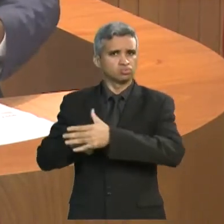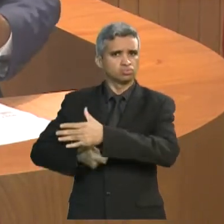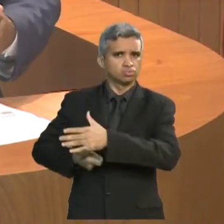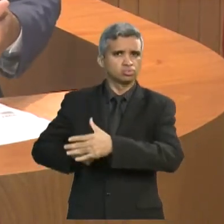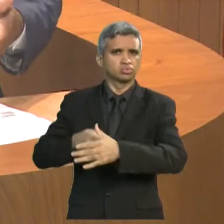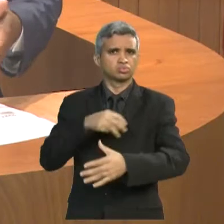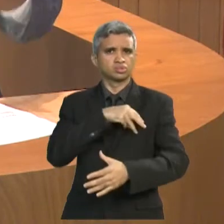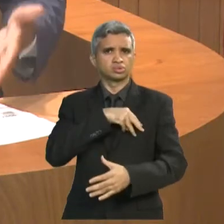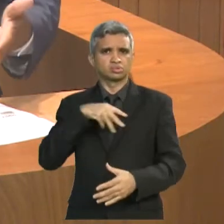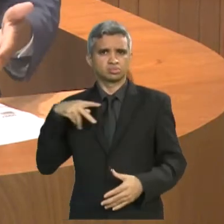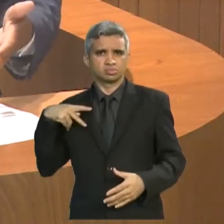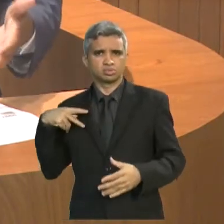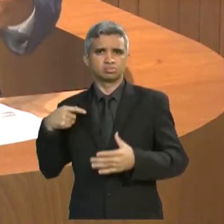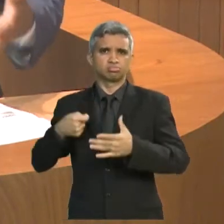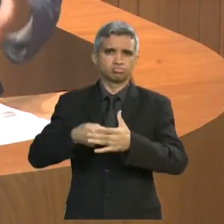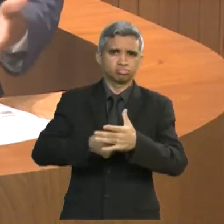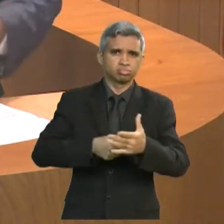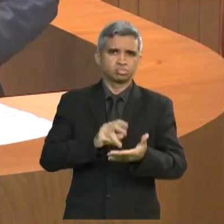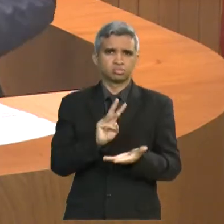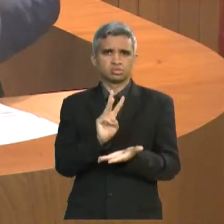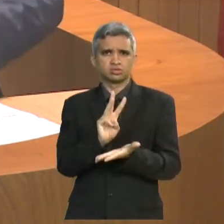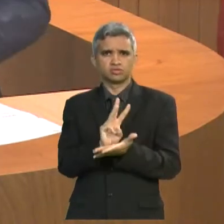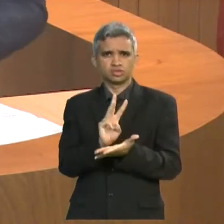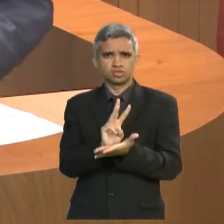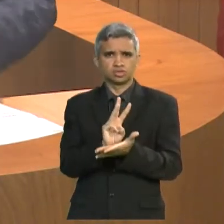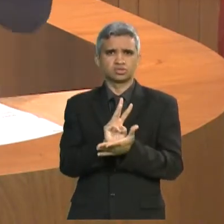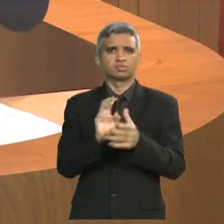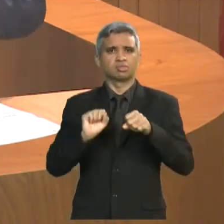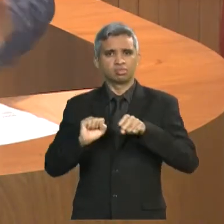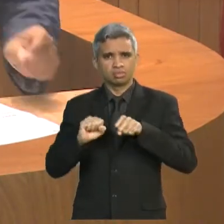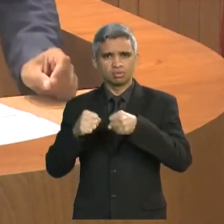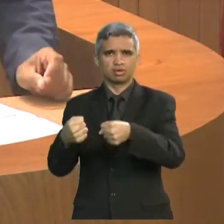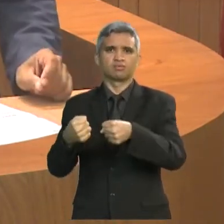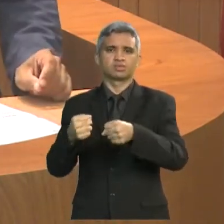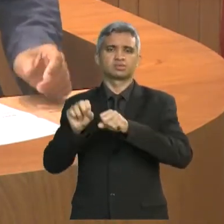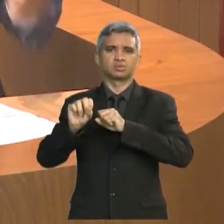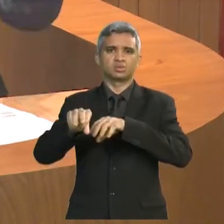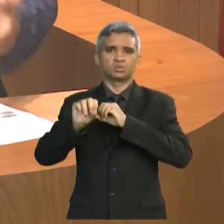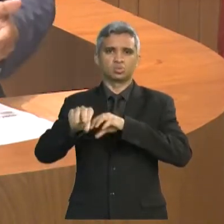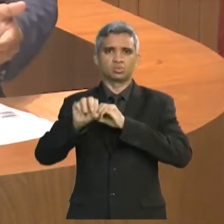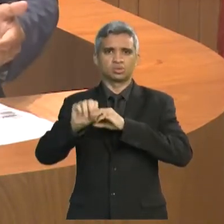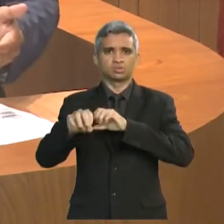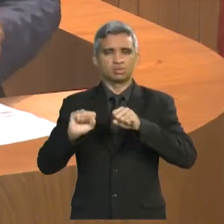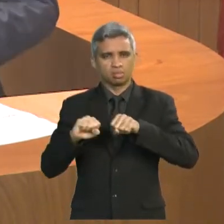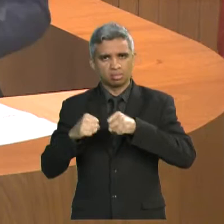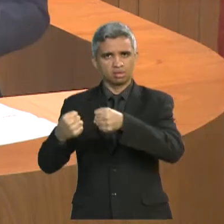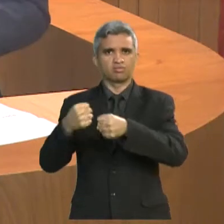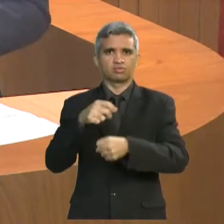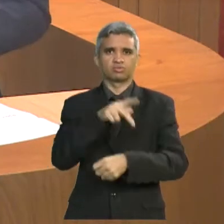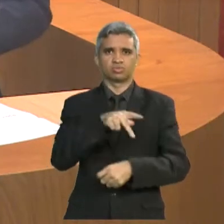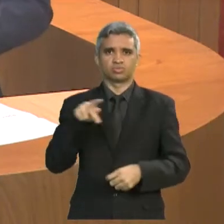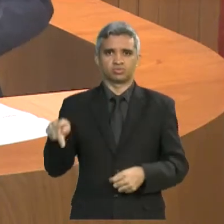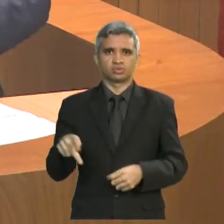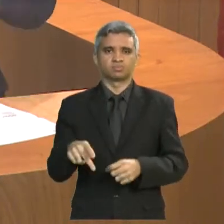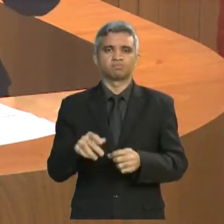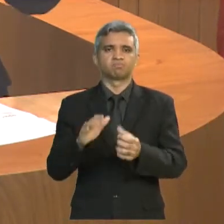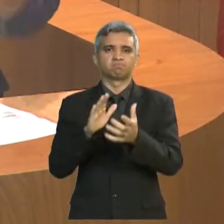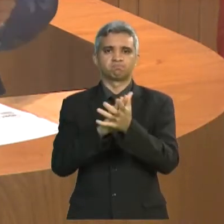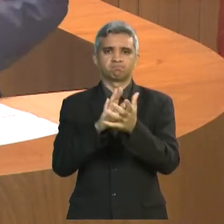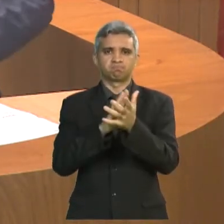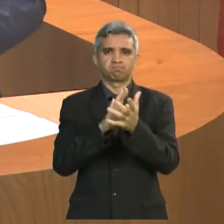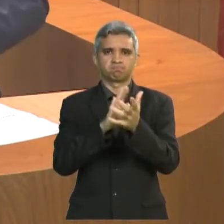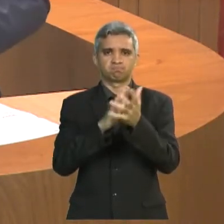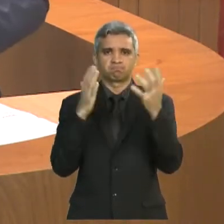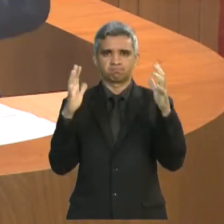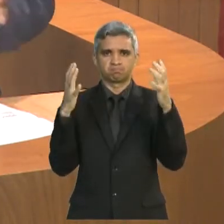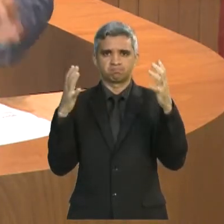Defensoria Pública todos em defesa da educação incertezas professores e do pagamento de precatórios então Parabéns aos professores realizaram